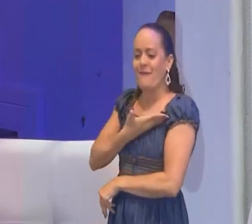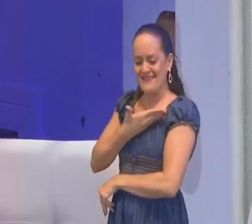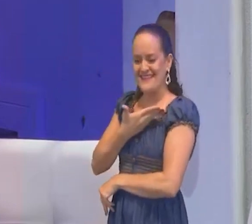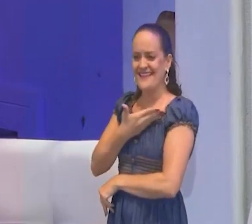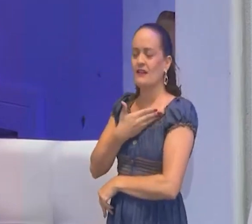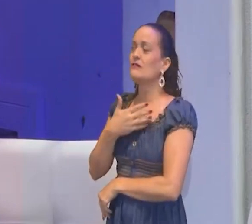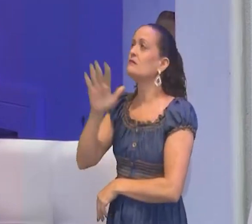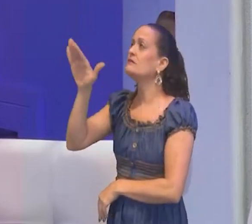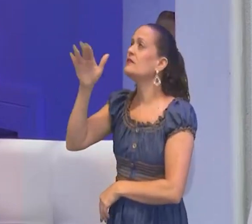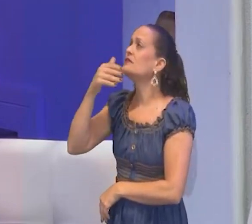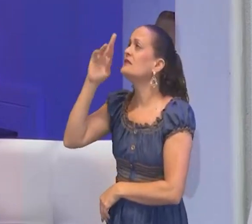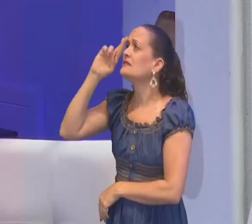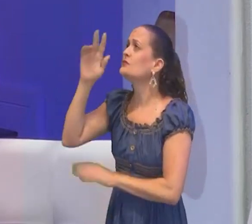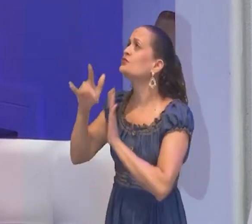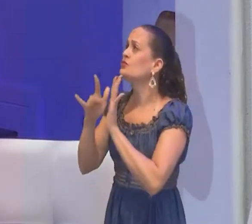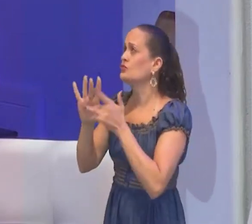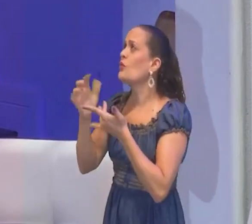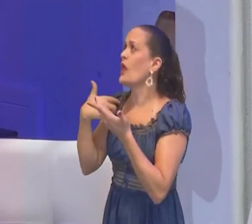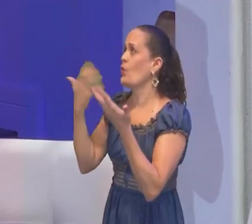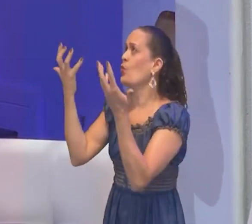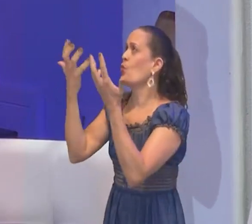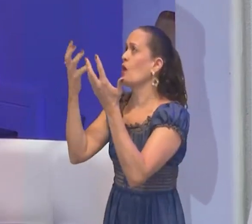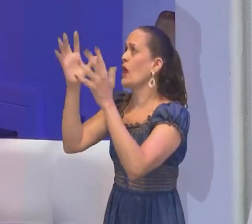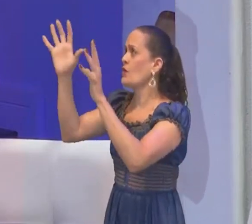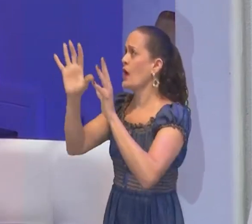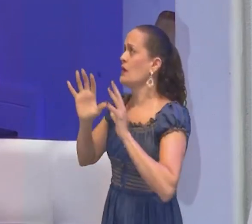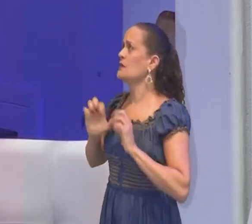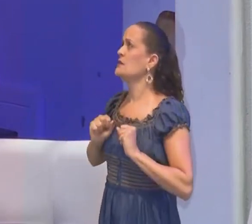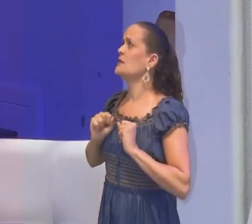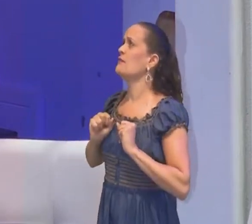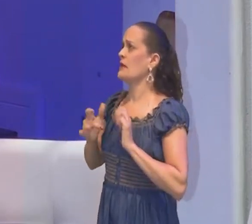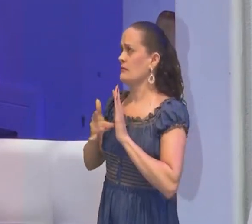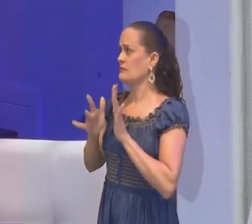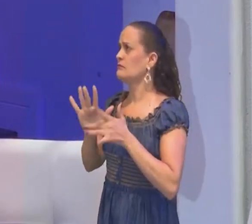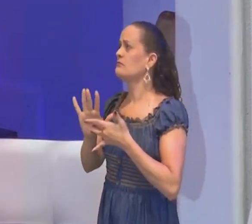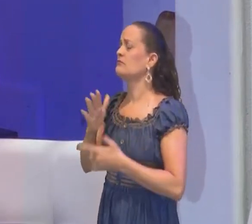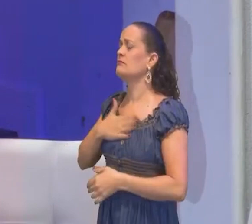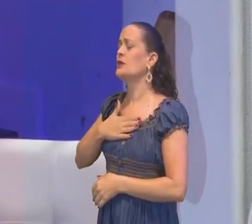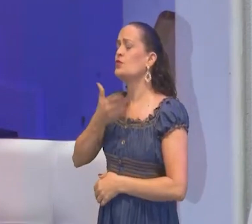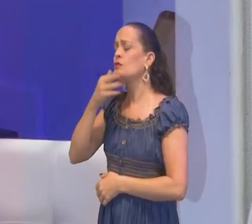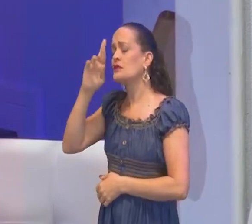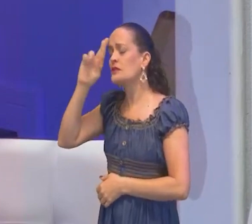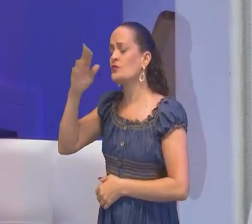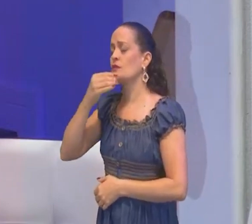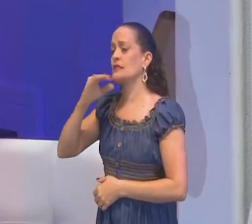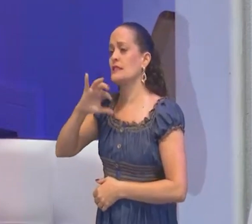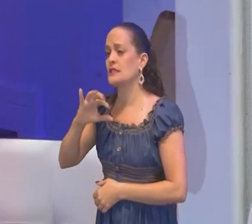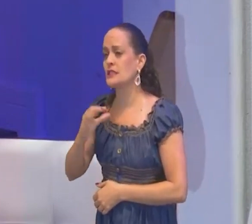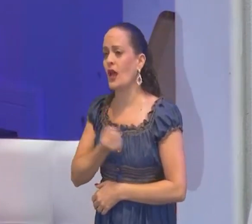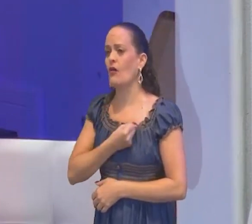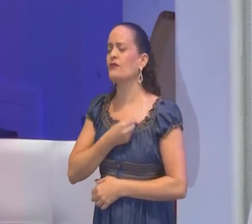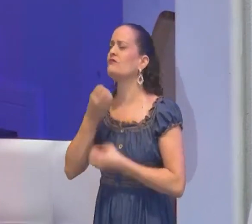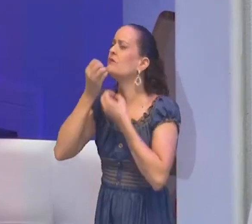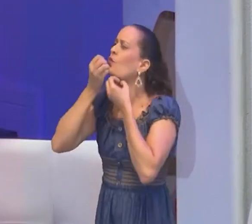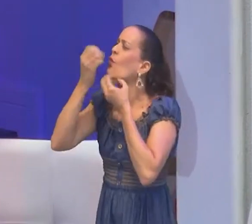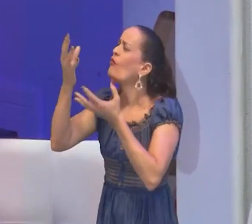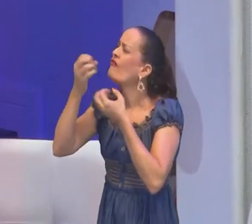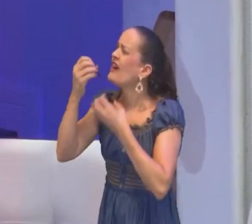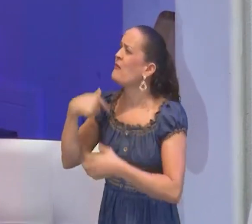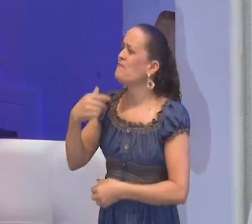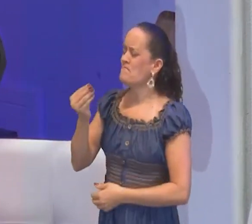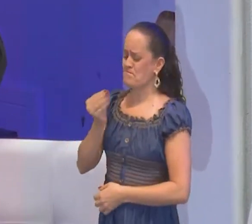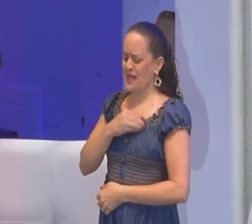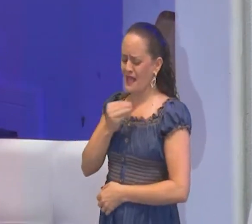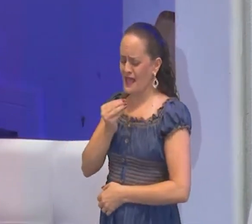Senhor Jesus, eu quero recebê-lo como meu Senhor e como meu Salvador. Eu confesso os meus